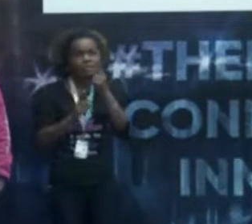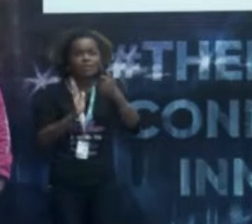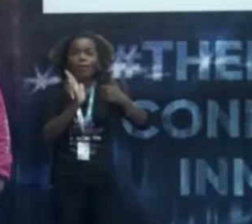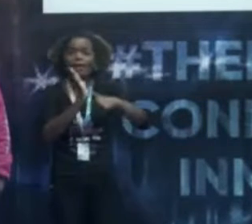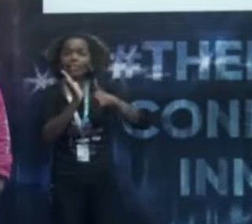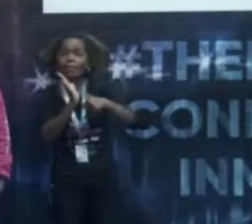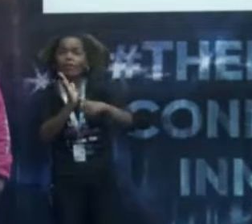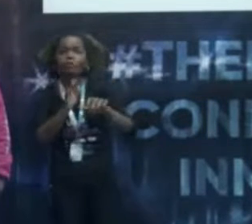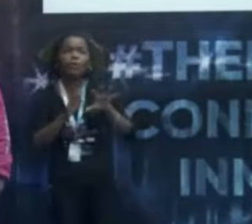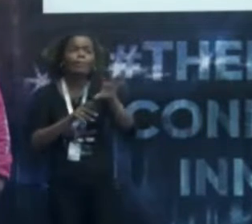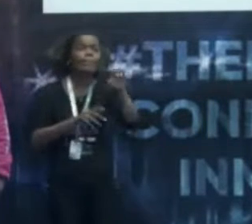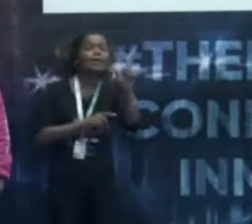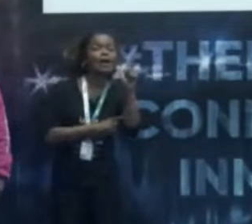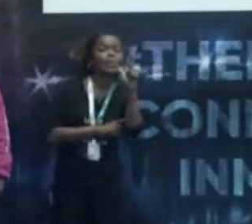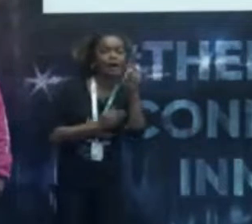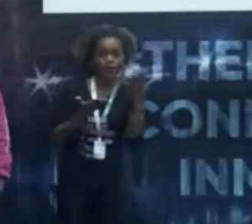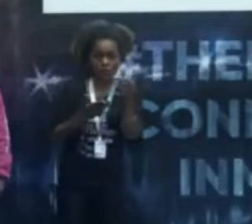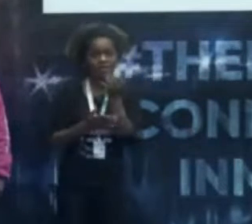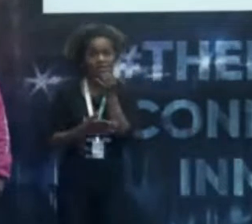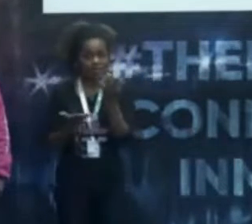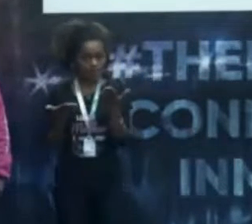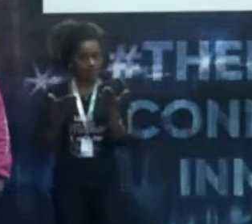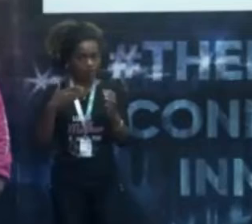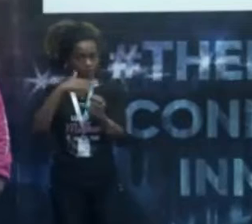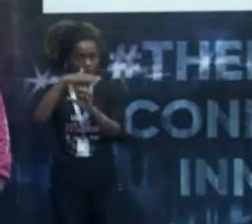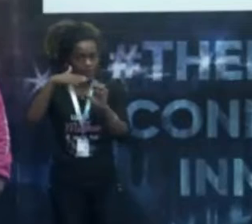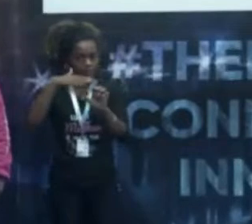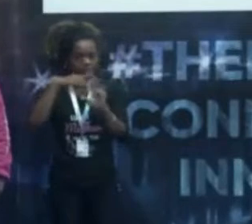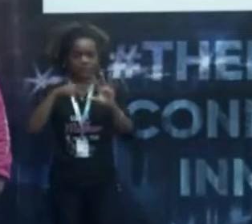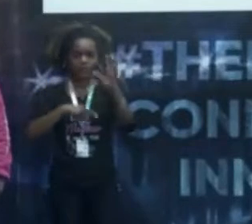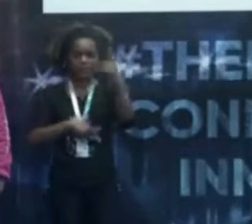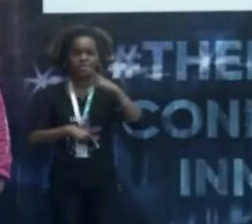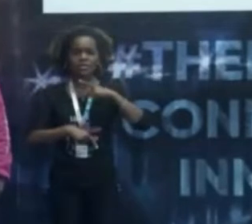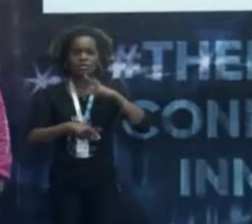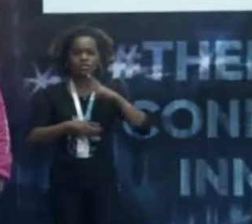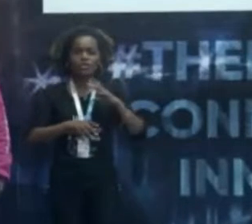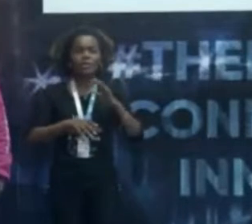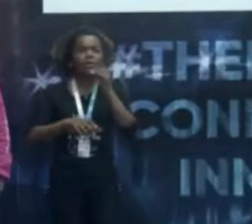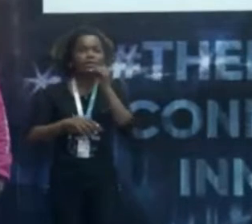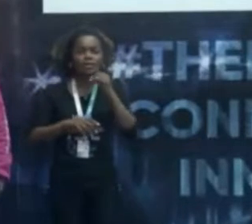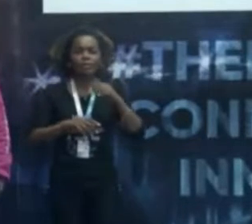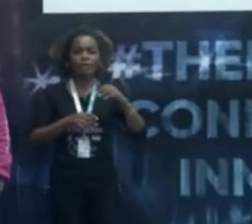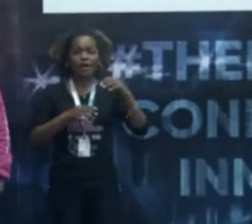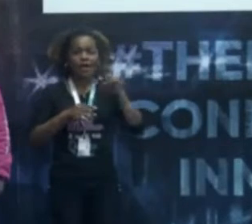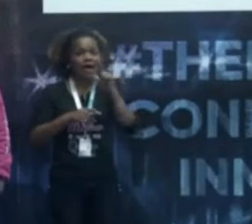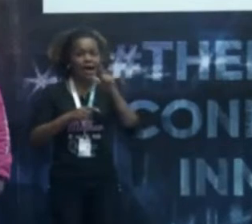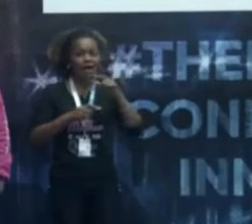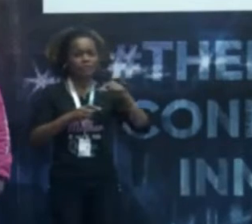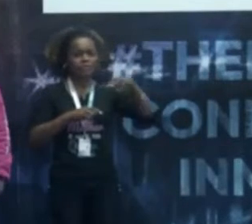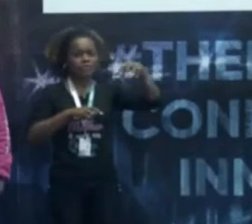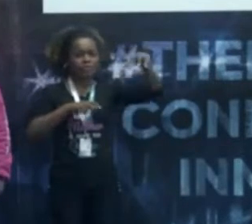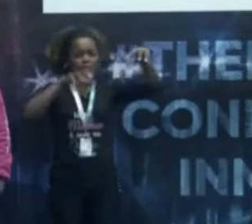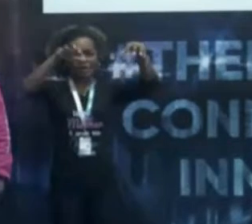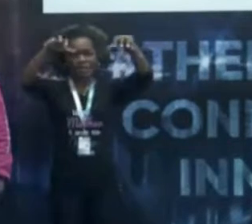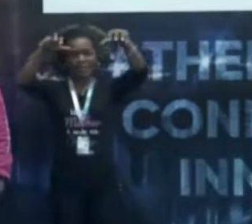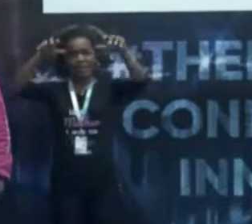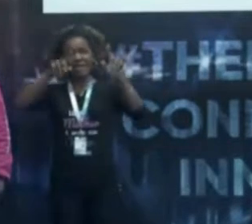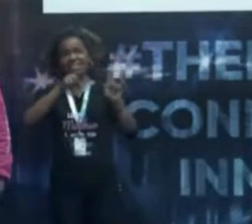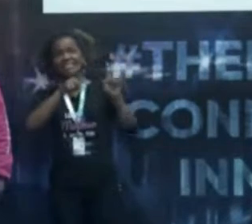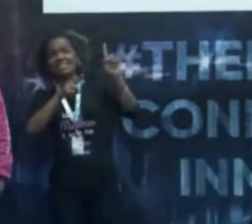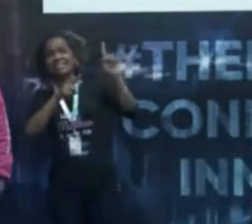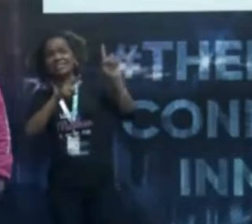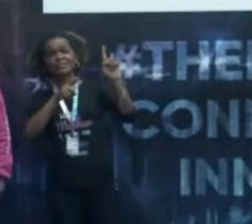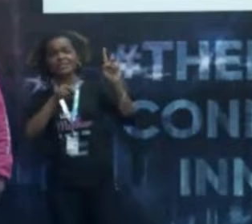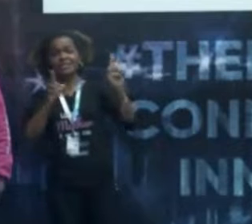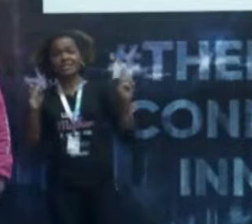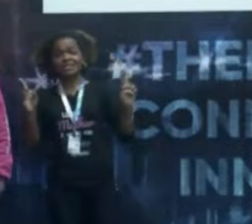água? Tem um exemplo agora ali. A gente tem nossos filtros, eles eram todos em cima, assim, e a gente tem uma pessoa que tem a deficiência nas mãos, e a